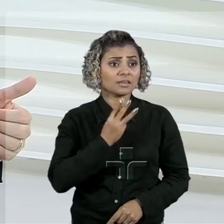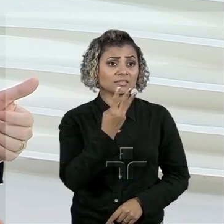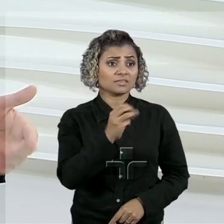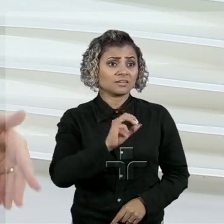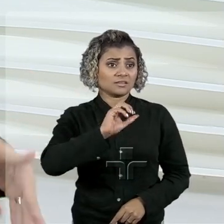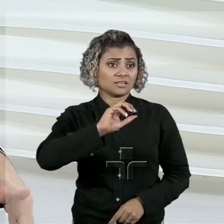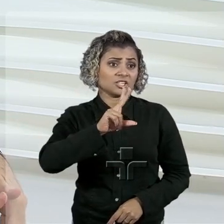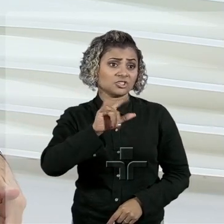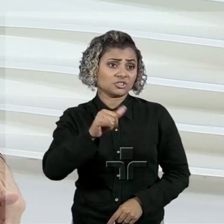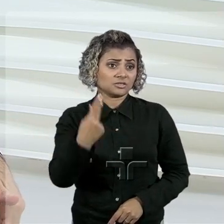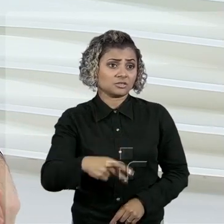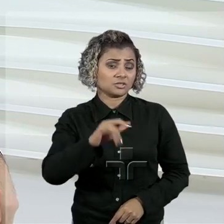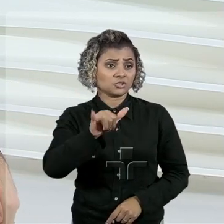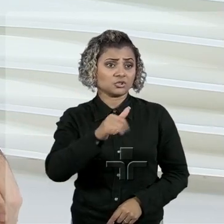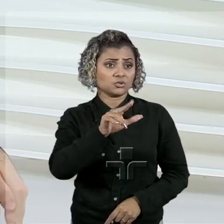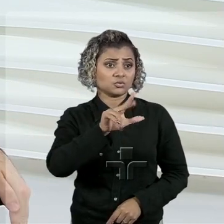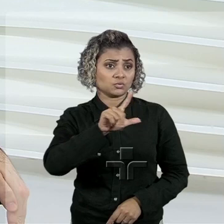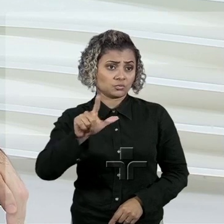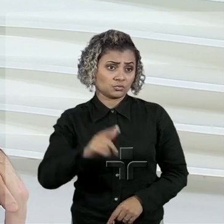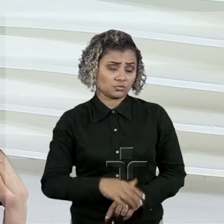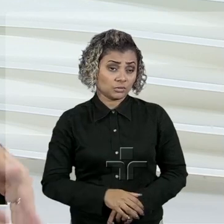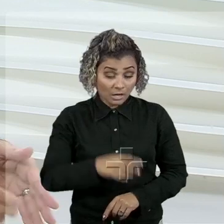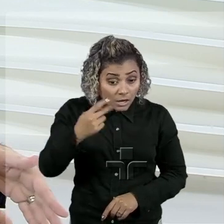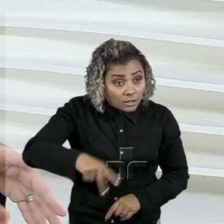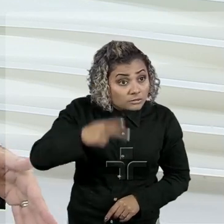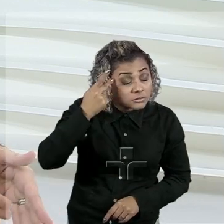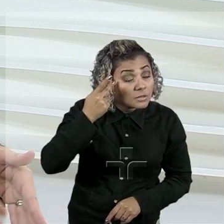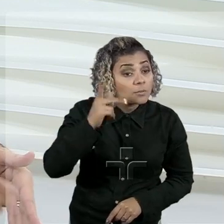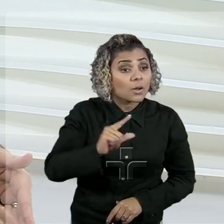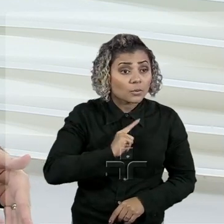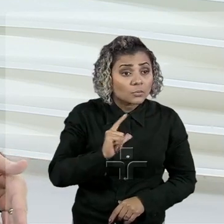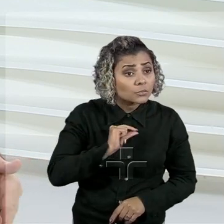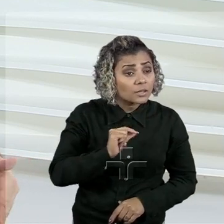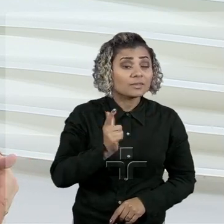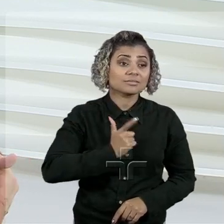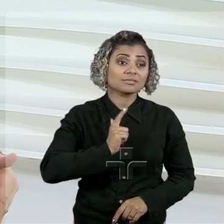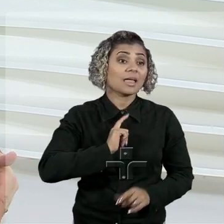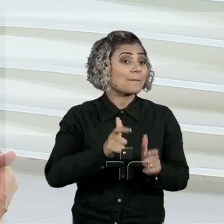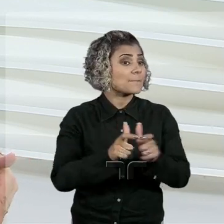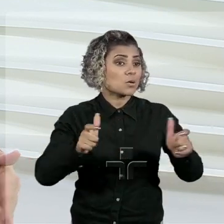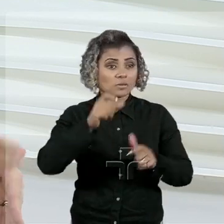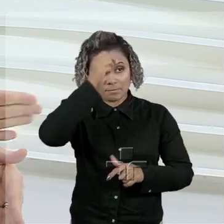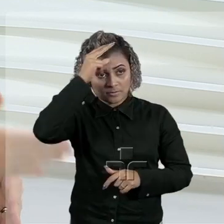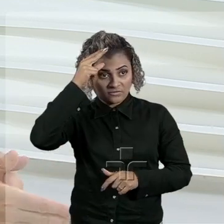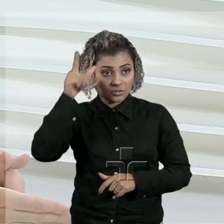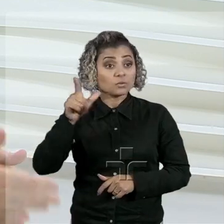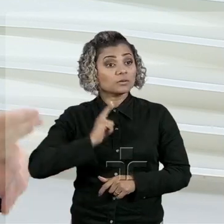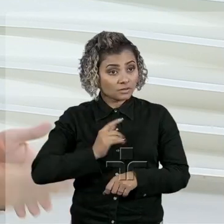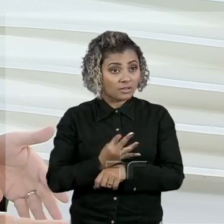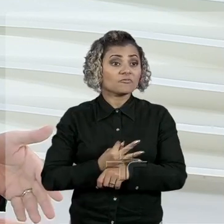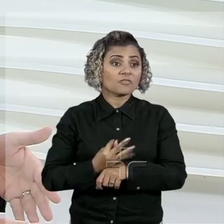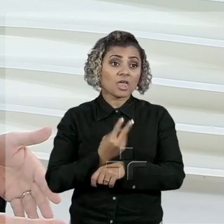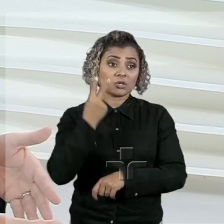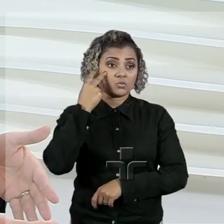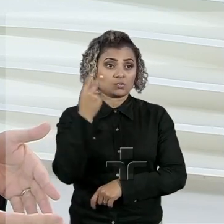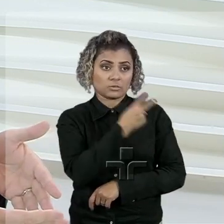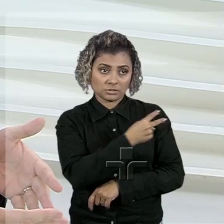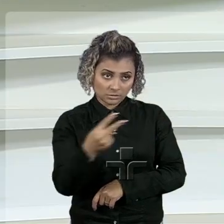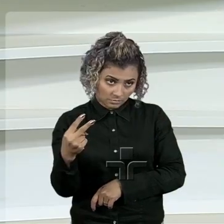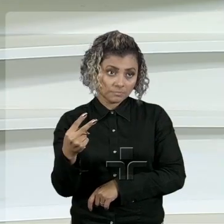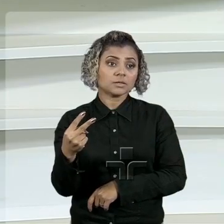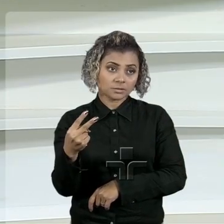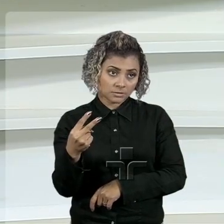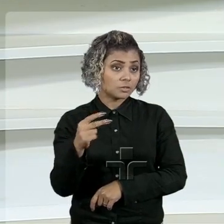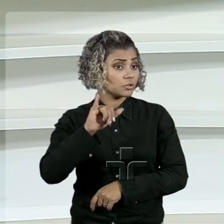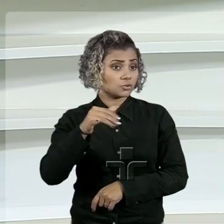em julho. Mesmo aqui dentro do estado, a maioria absoluta dos municípios tem férias de 2 semanas no